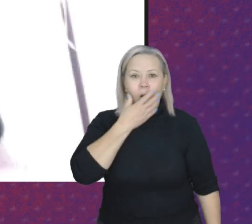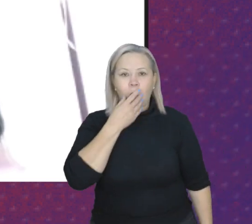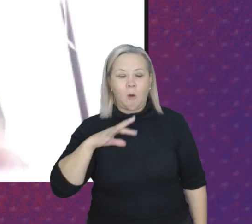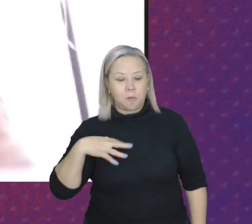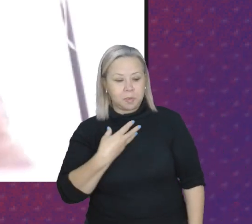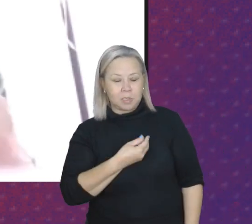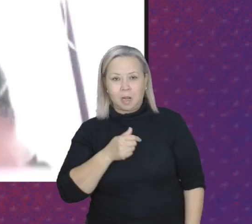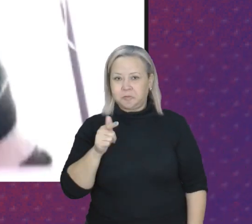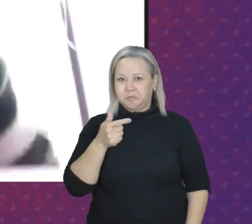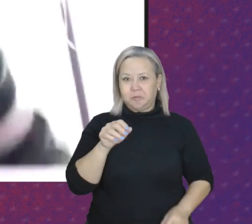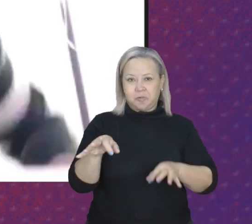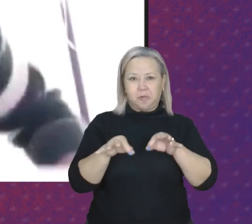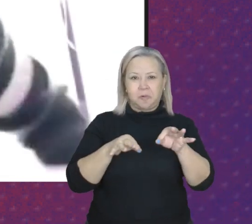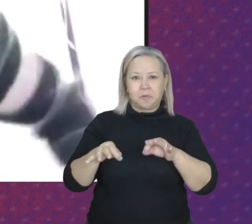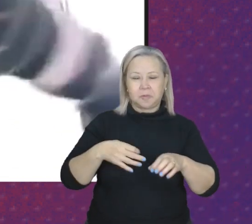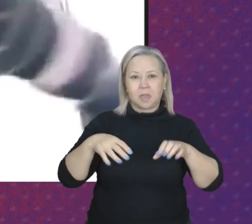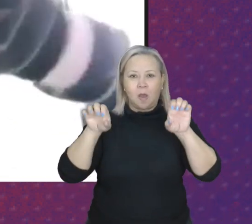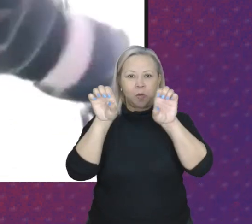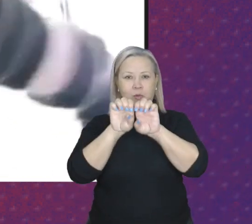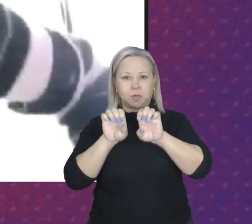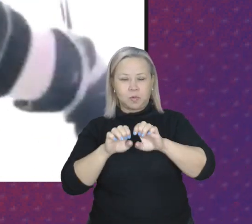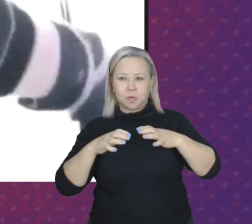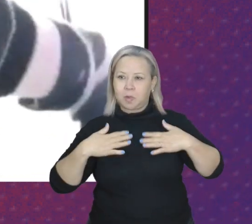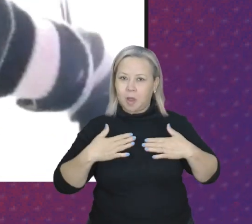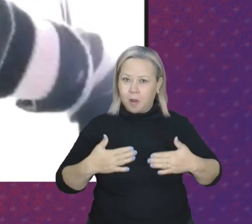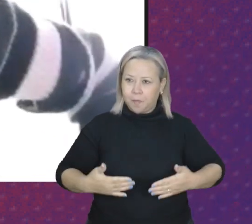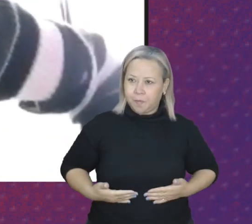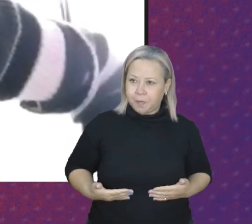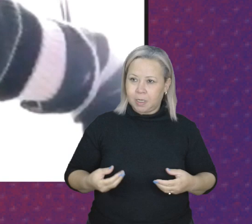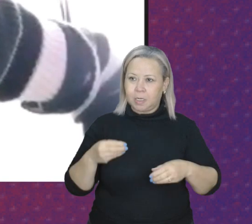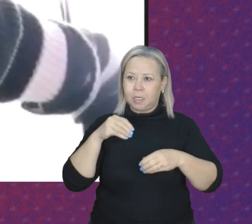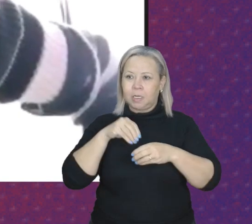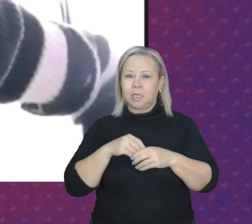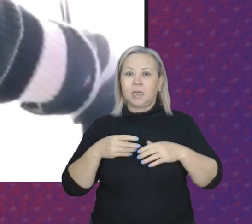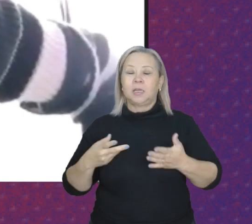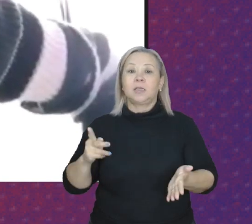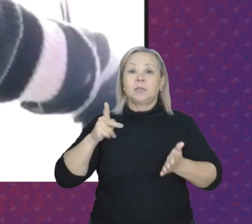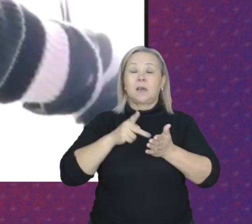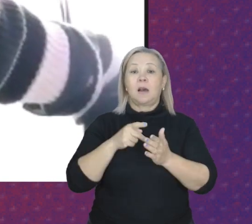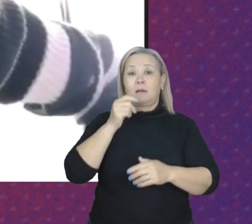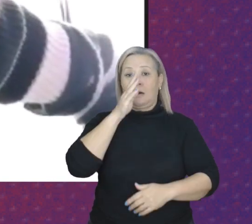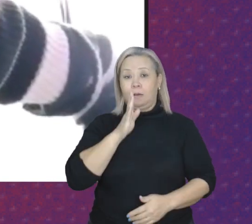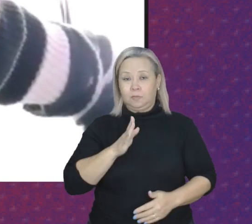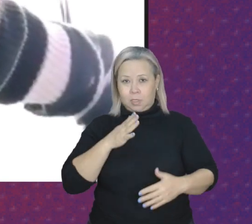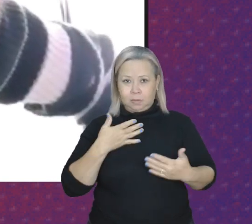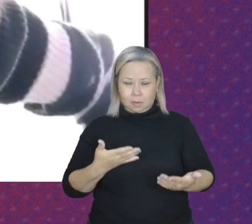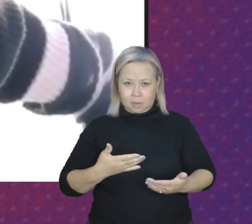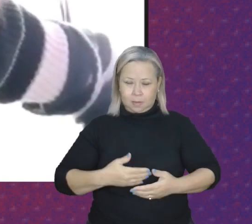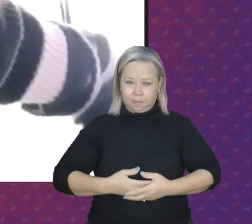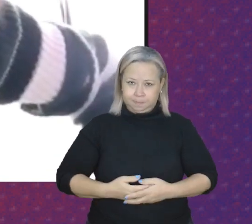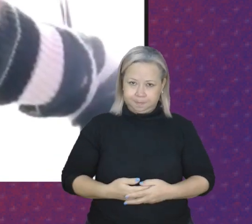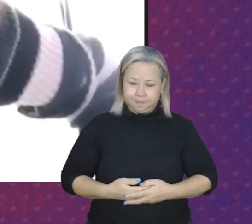estrutural, física, dentro do cenário brasileiro,